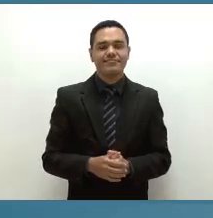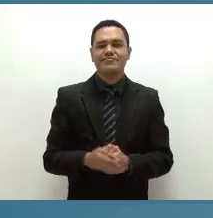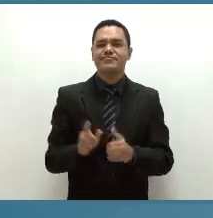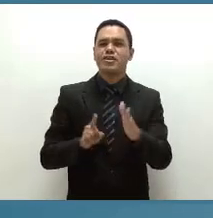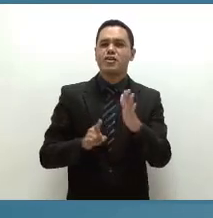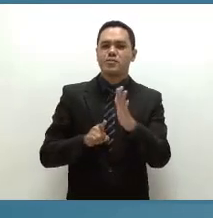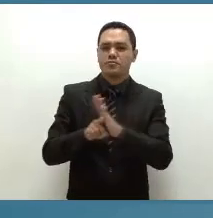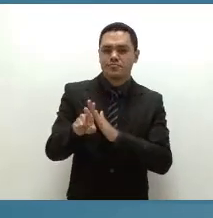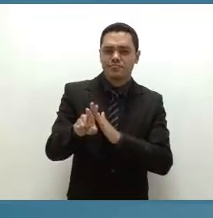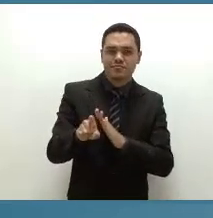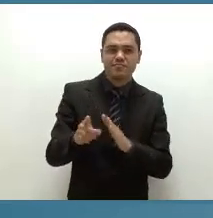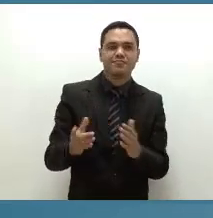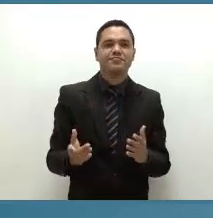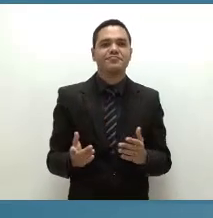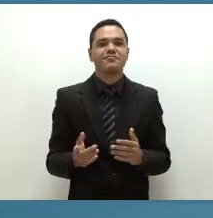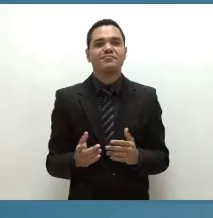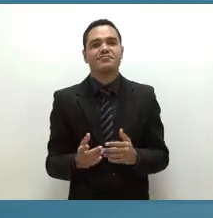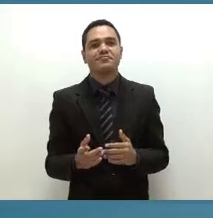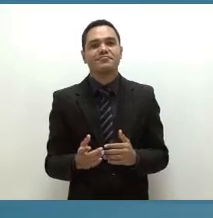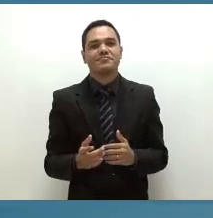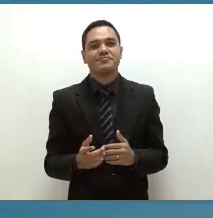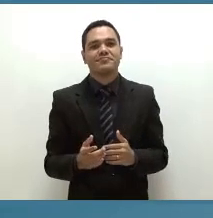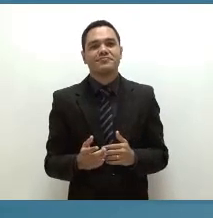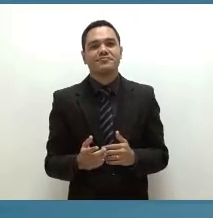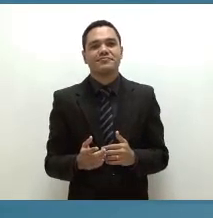Pergunto se